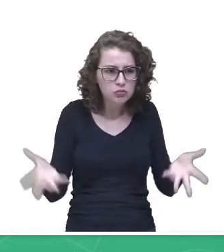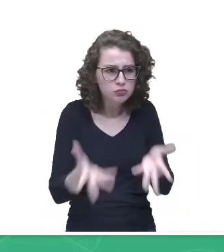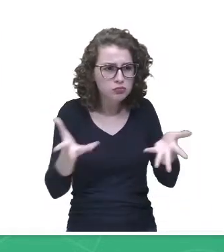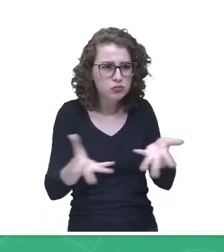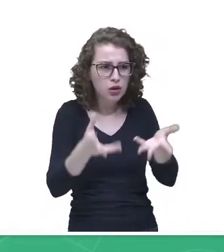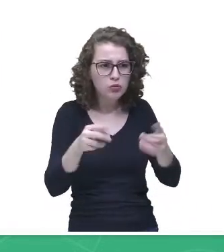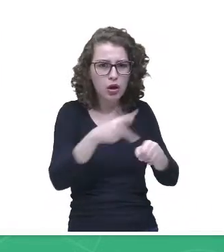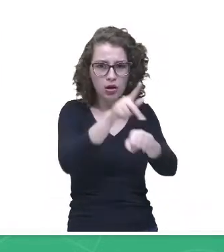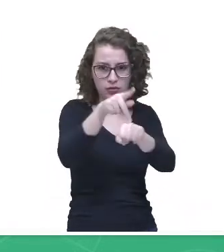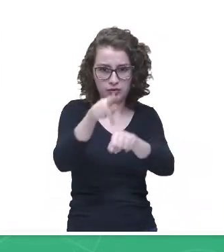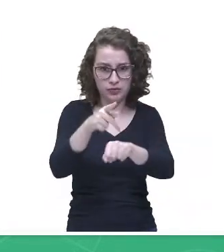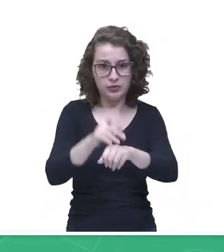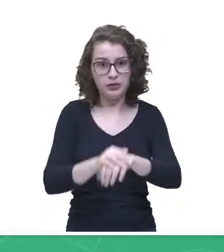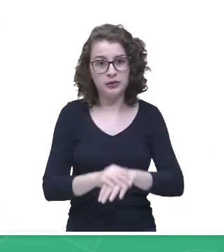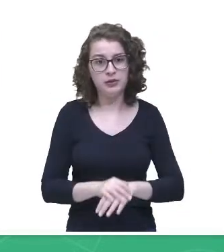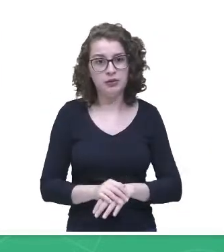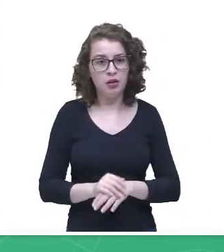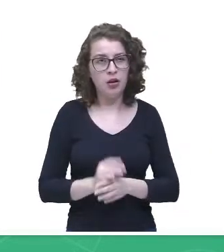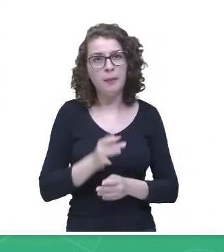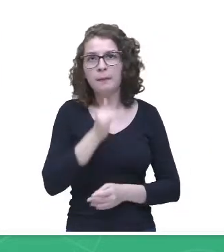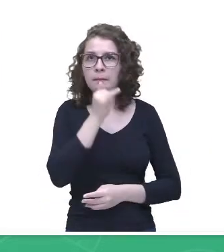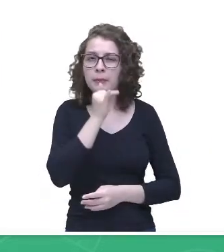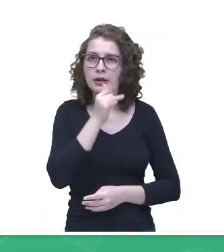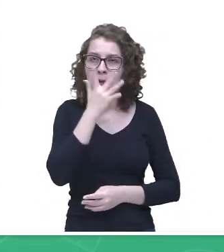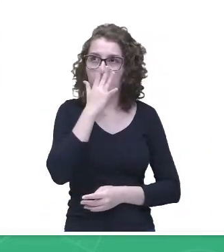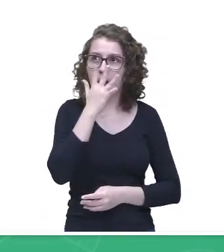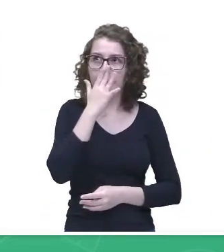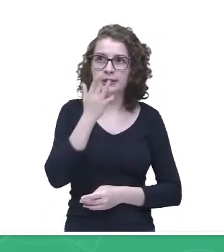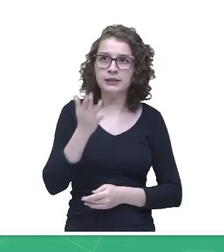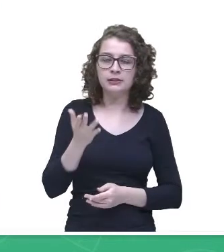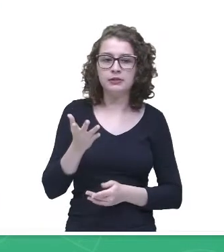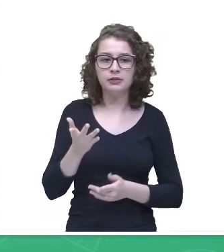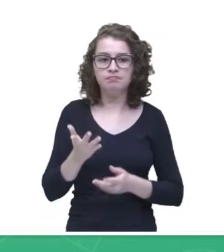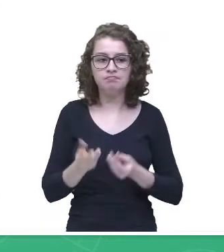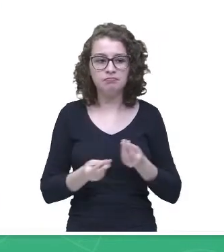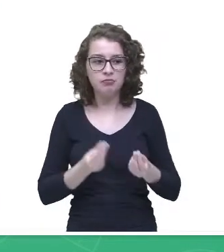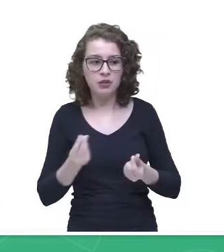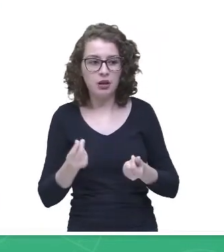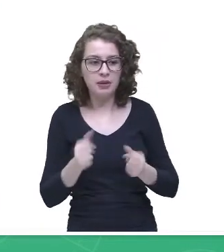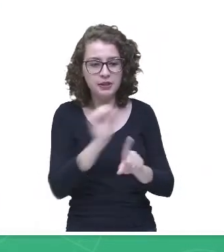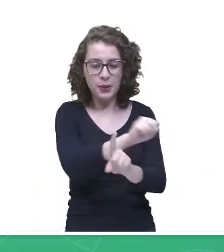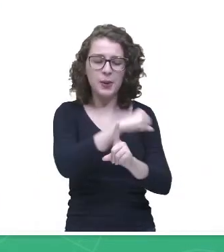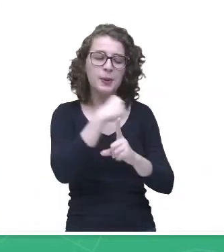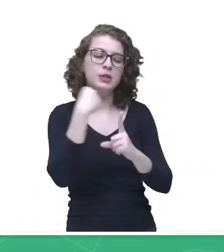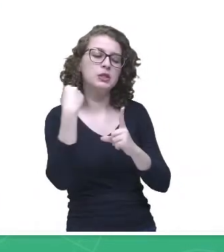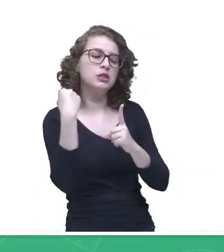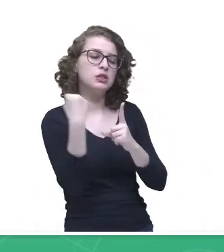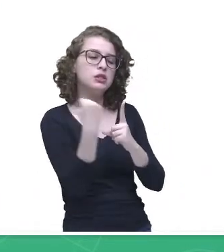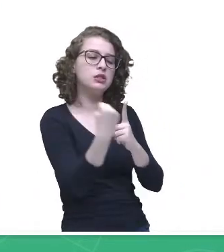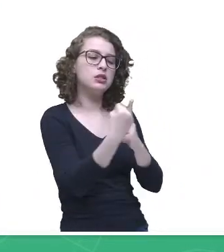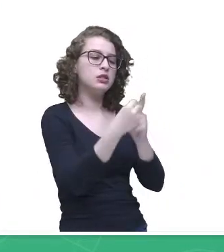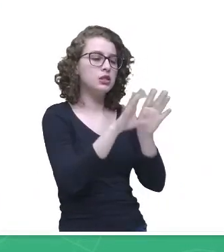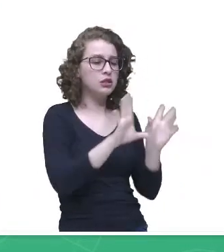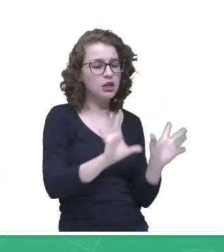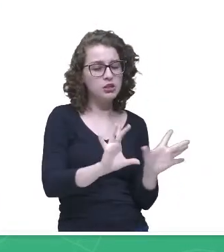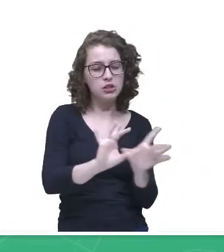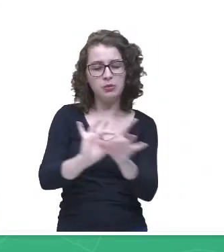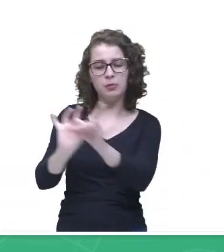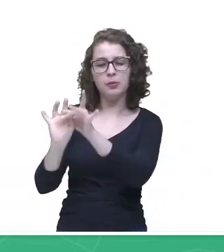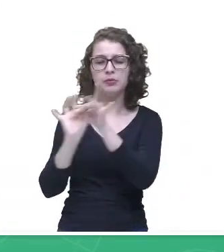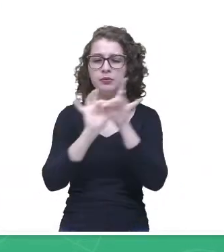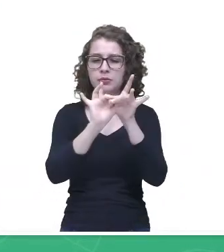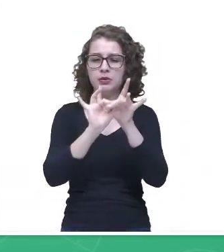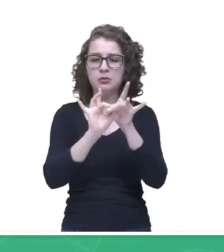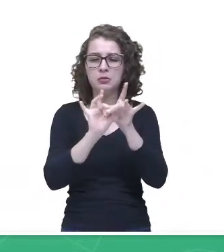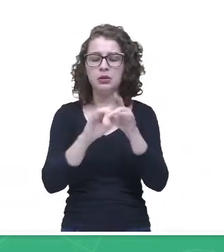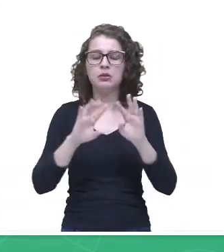cidades, justamente parecendo que estamos envolvidos em uma sociedade em rede, né? Mas o